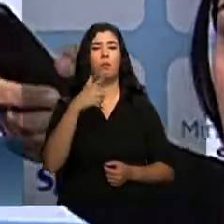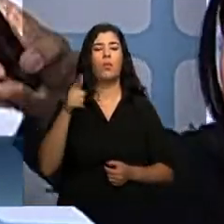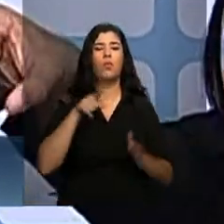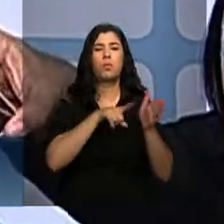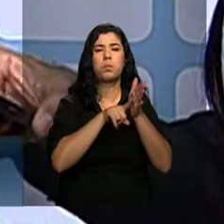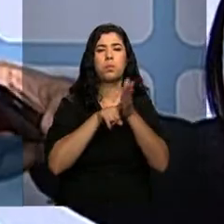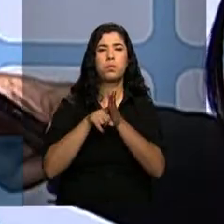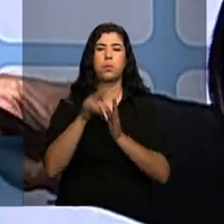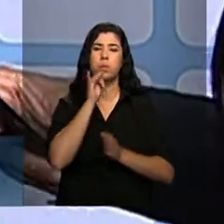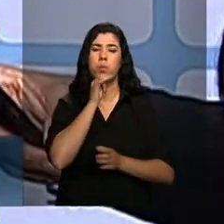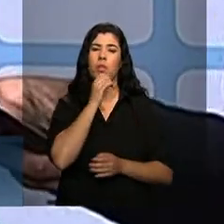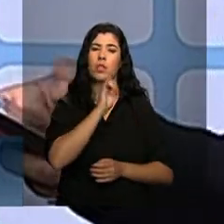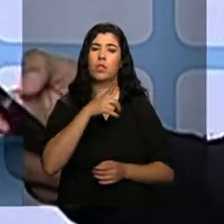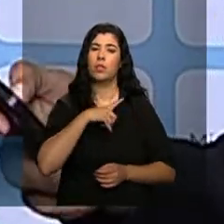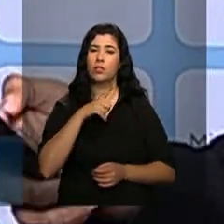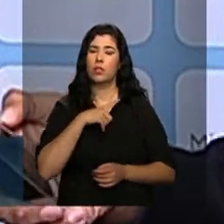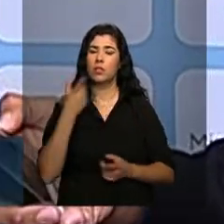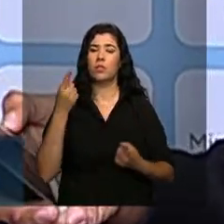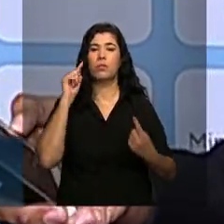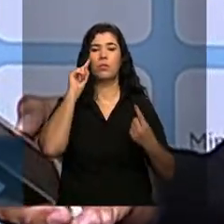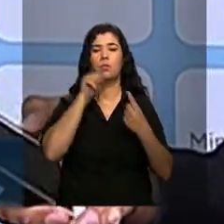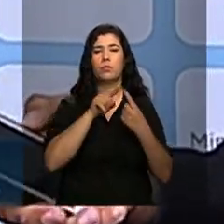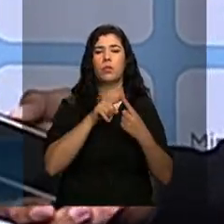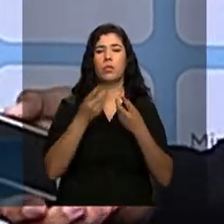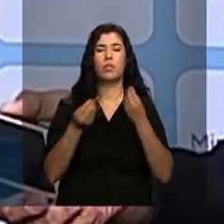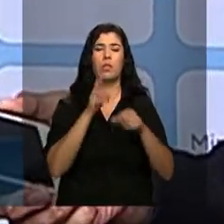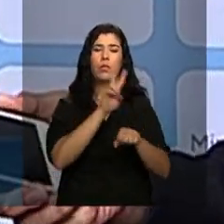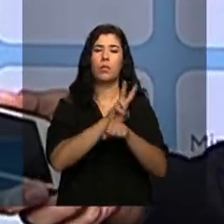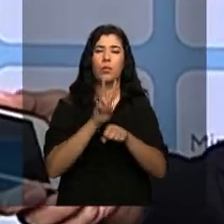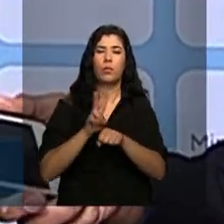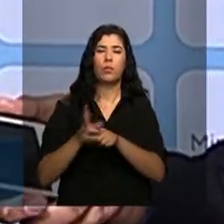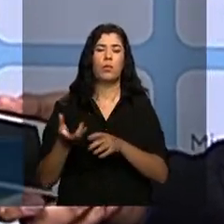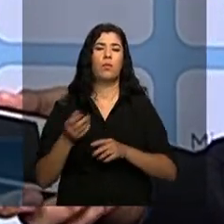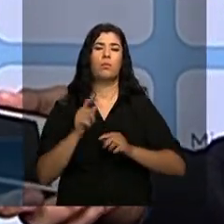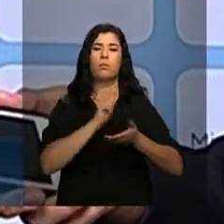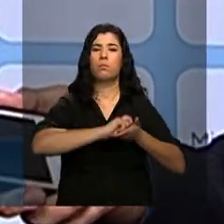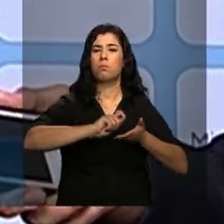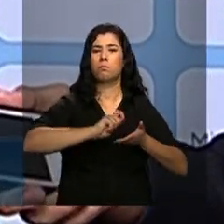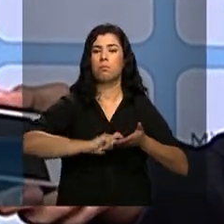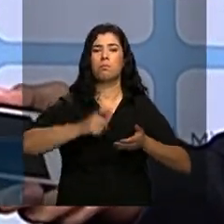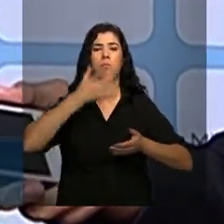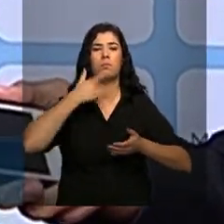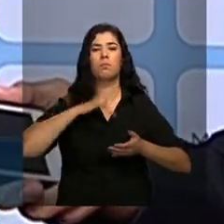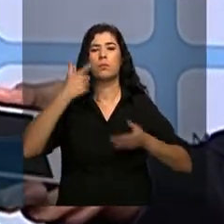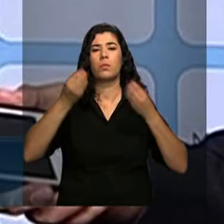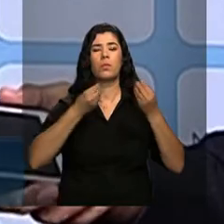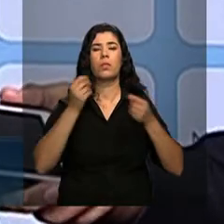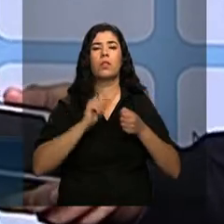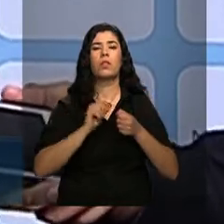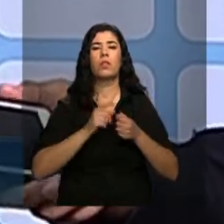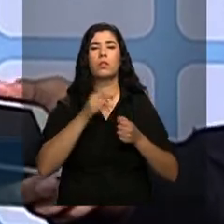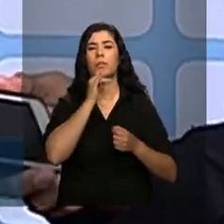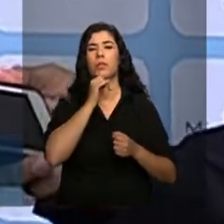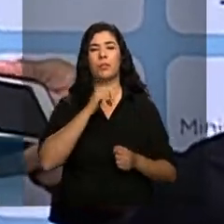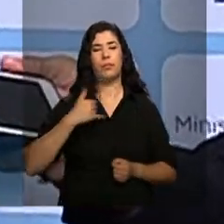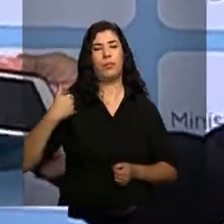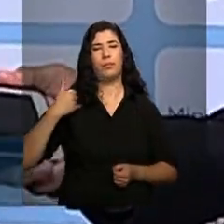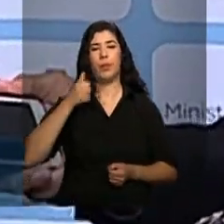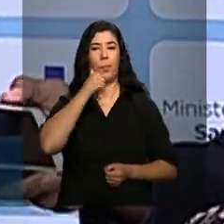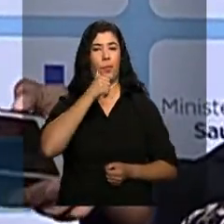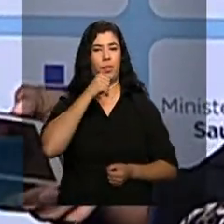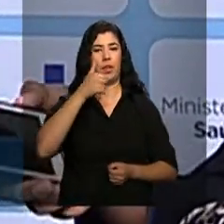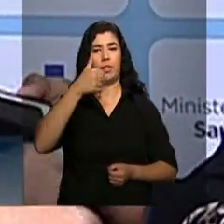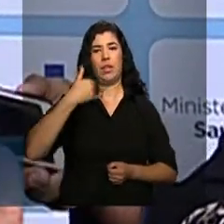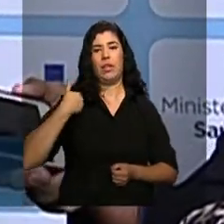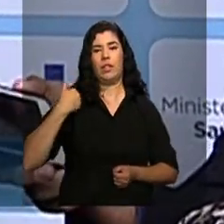FAEC. Agora, se vem fazer um para diagnóstico, para controle, aí essa vem por prescrição. Vou supor, pode ter uma moça de 17 anos